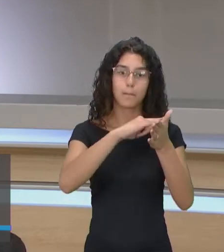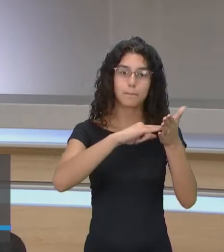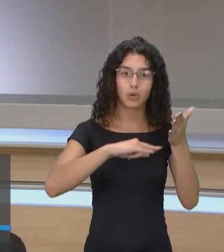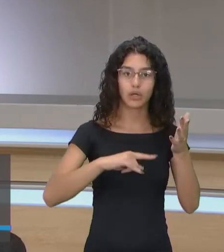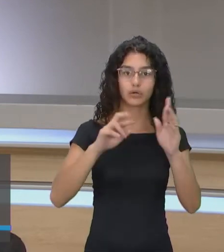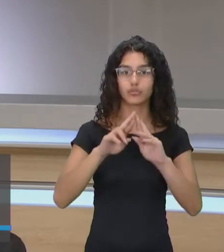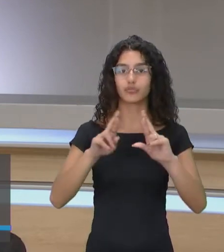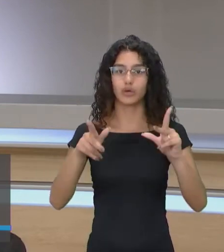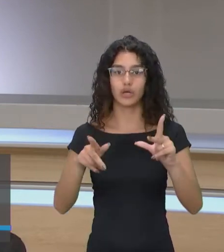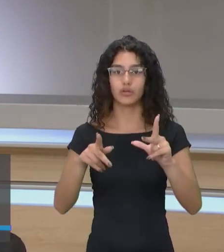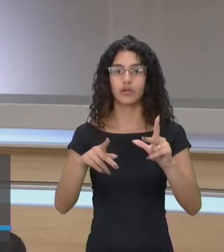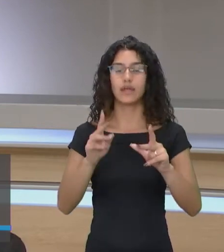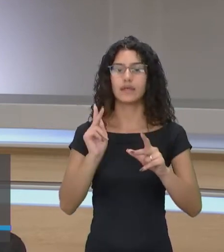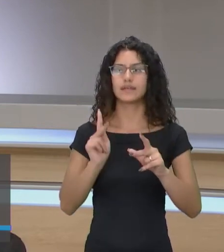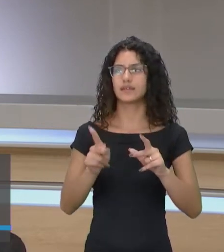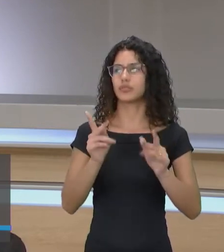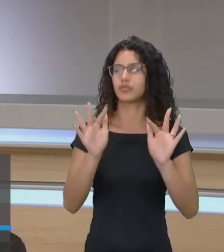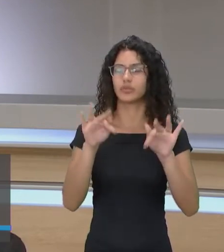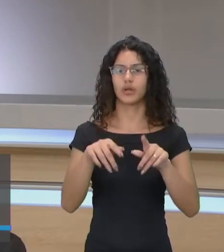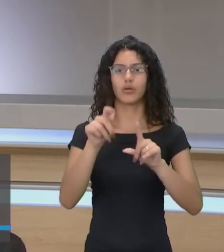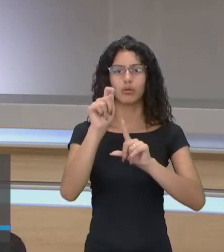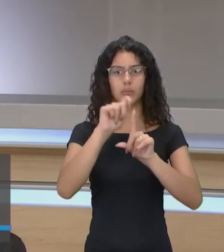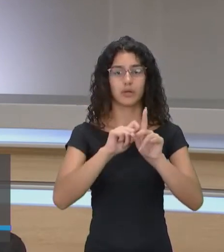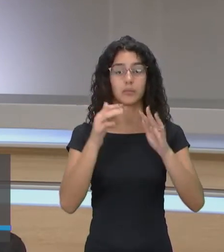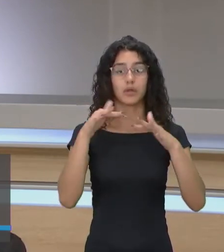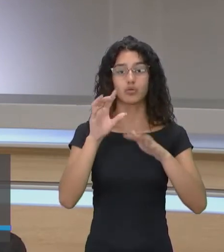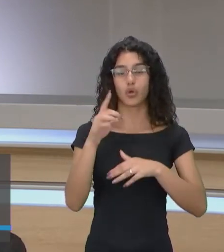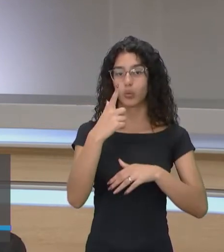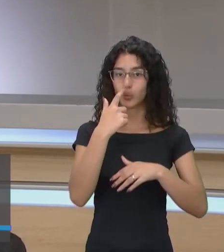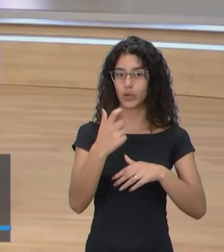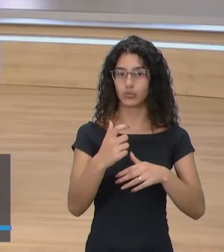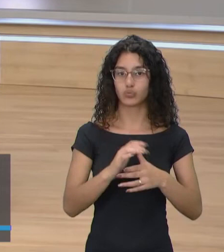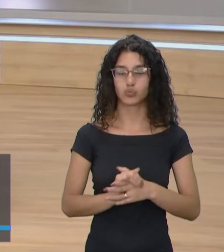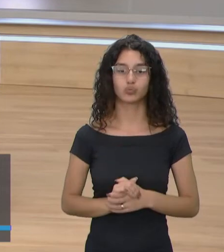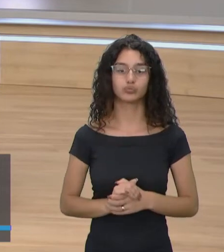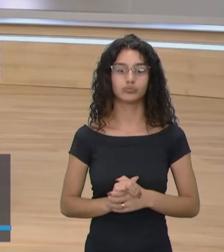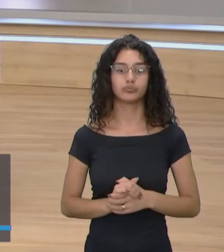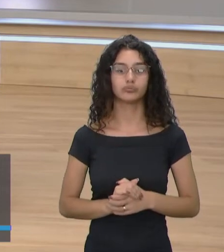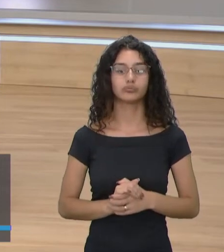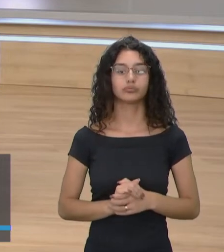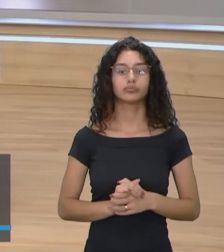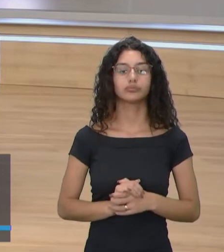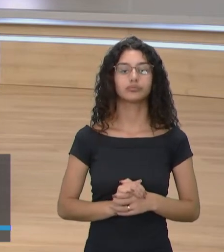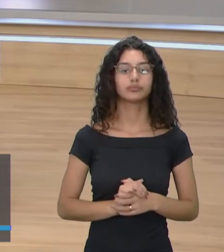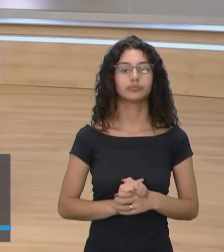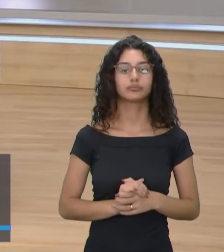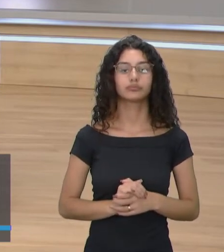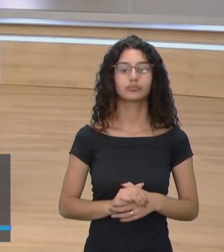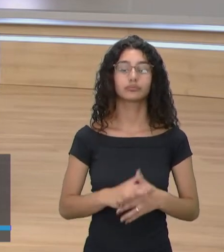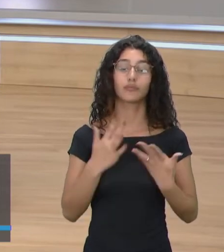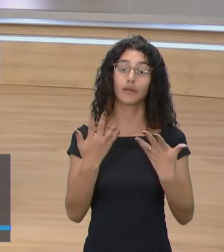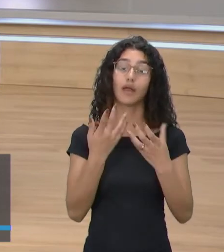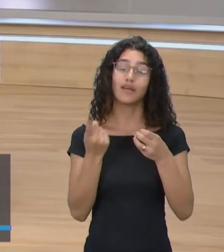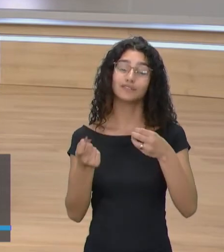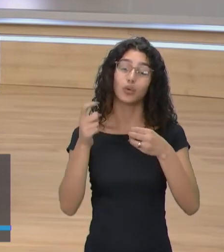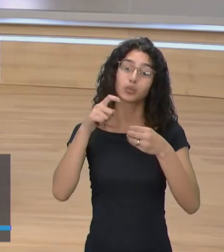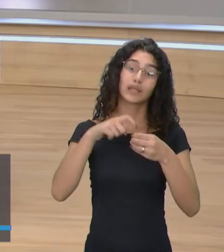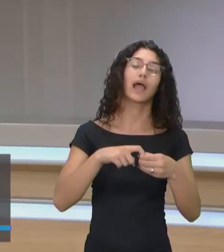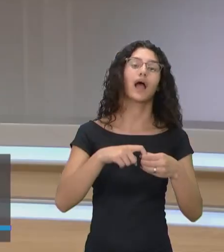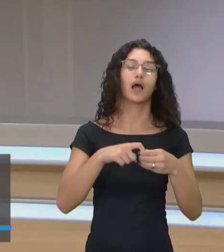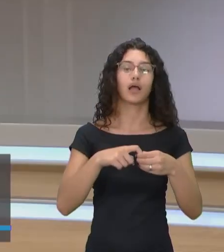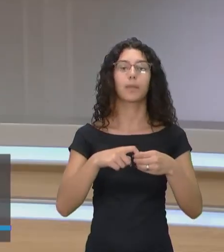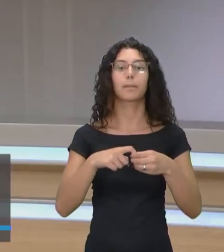parte que vinha todo final do mês e era só do lixo. E é exatamente por isso, né, que vai vir na conta de água,